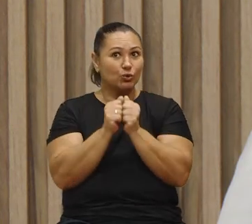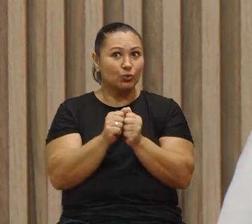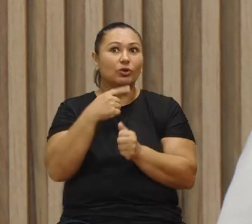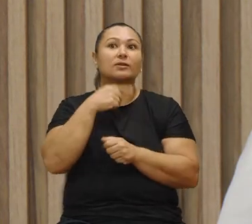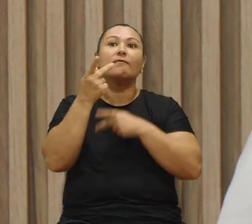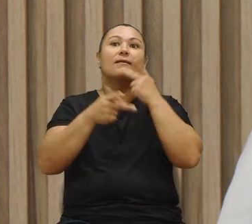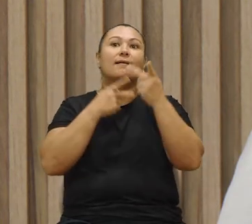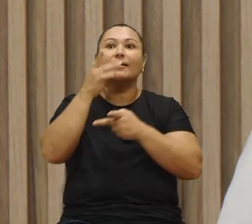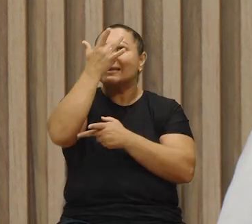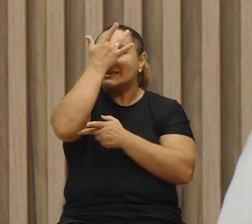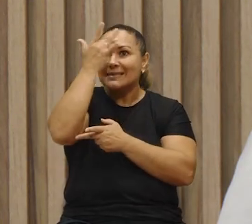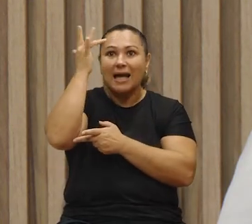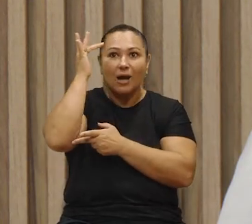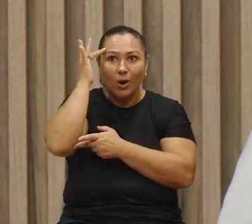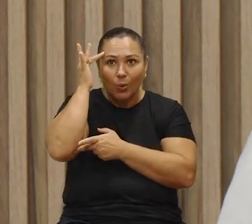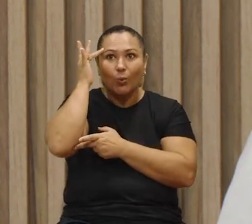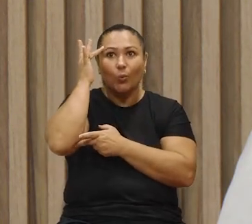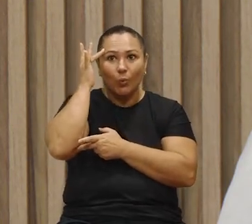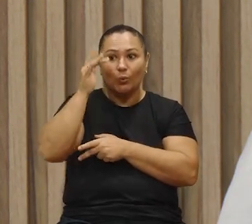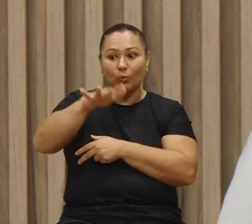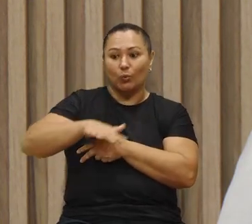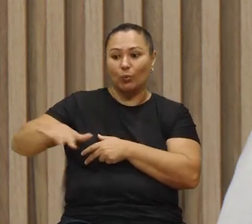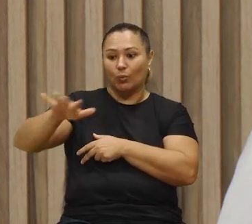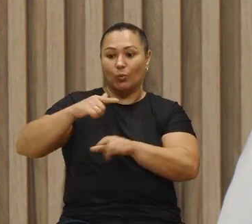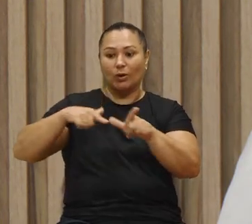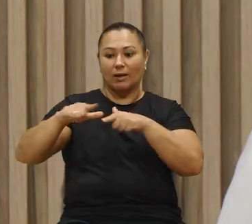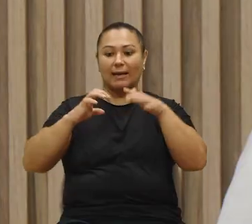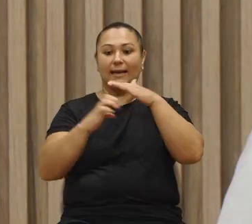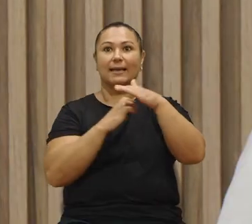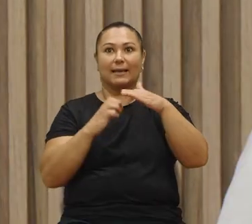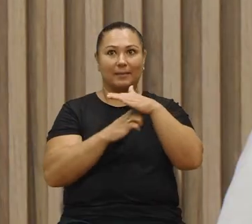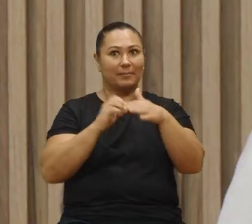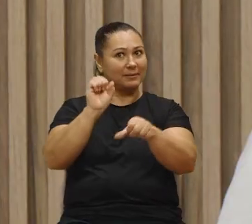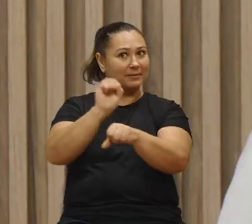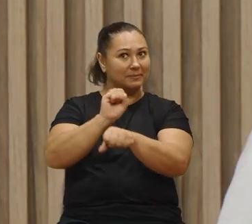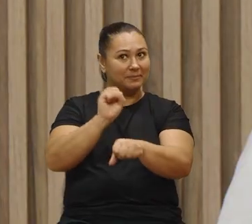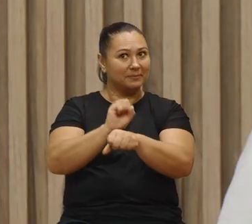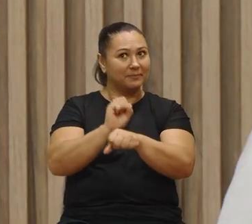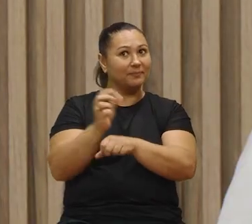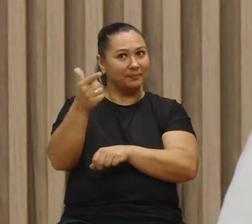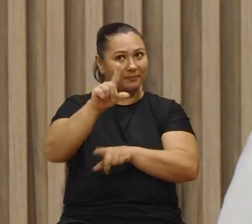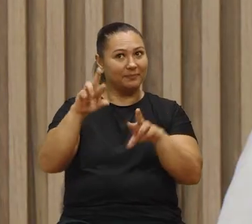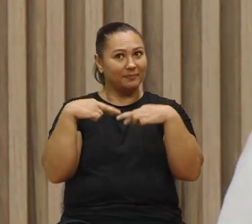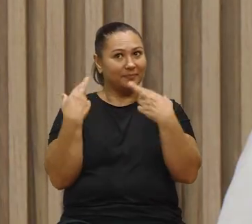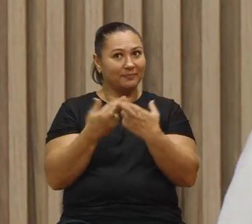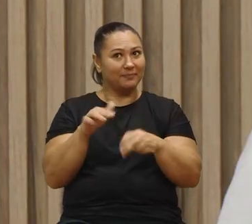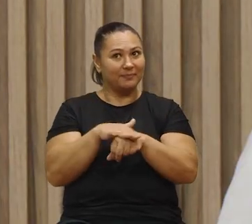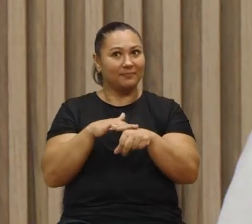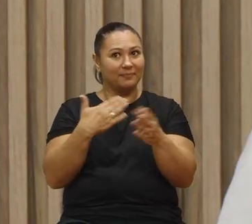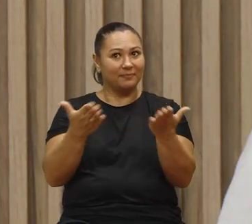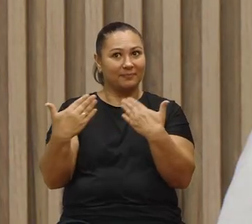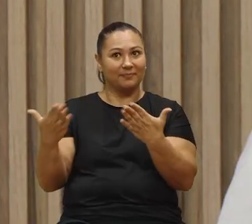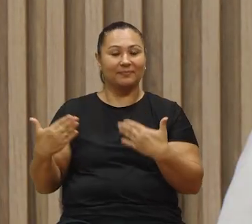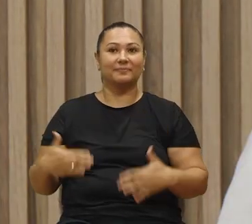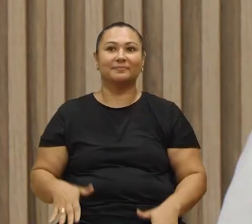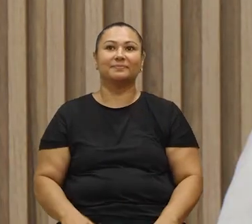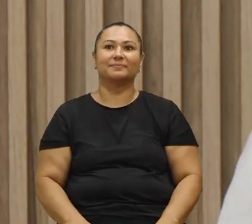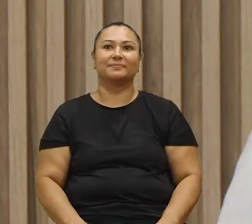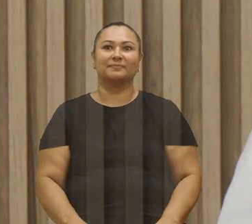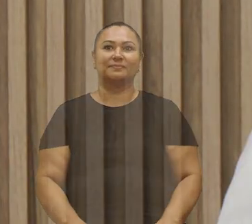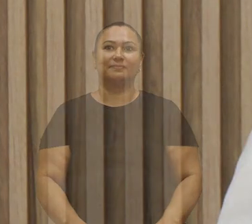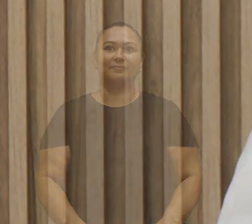conosco, estamos falando sobre saúde mental no ambiente das empresas. Daqui um pouquinho, mais Roda de Saberes.